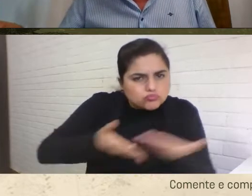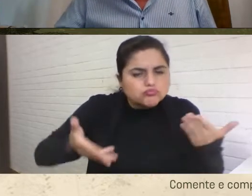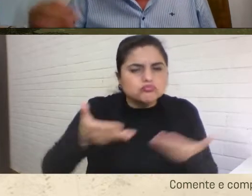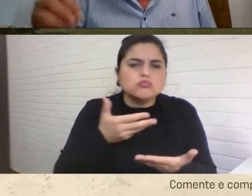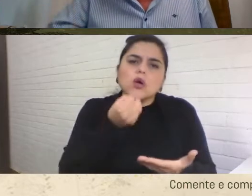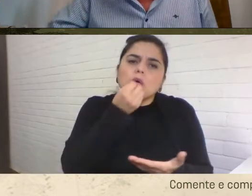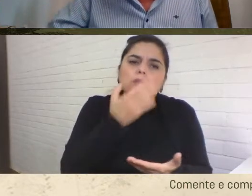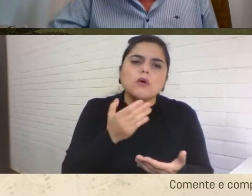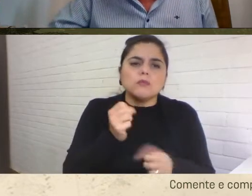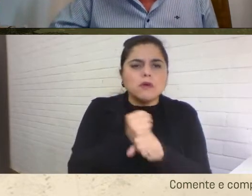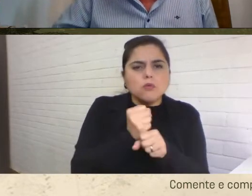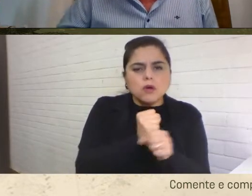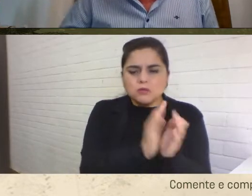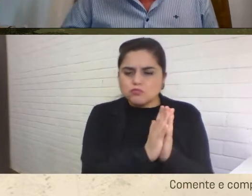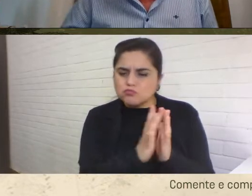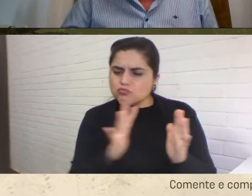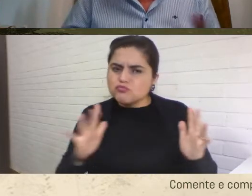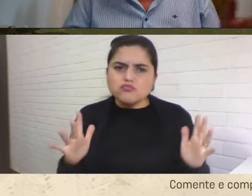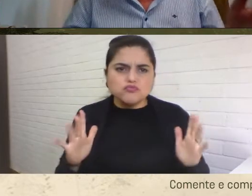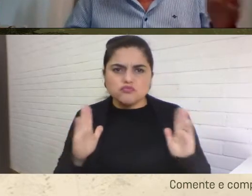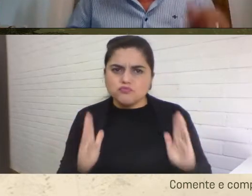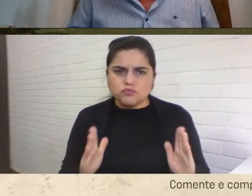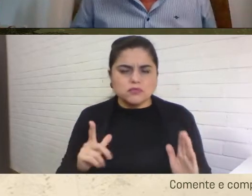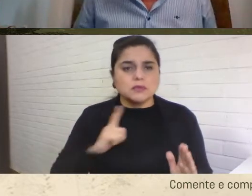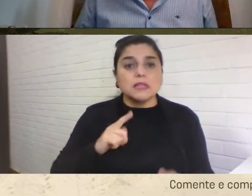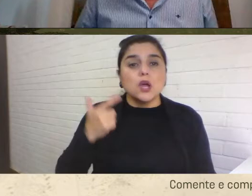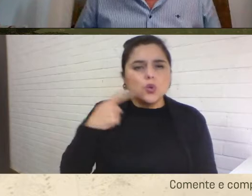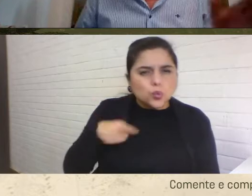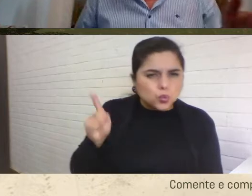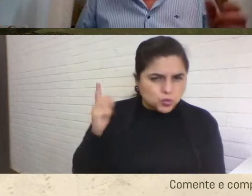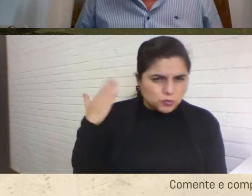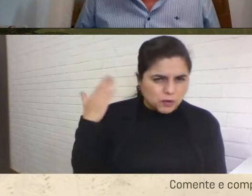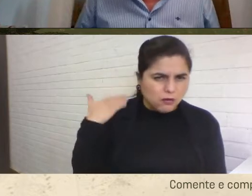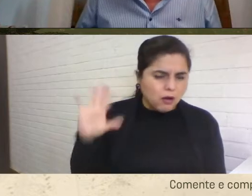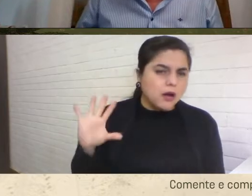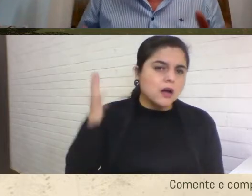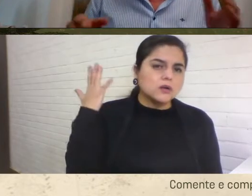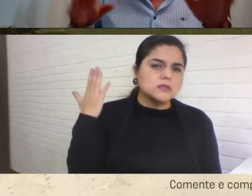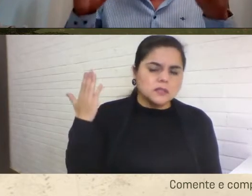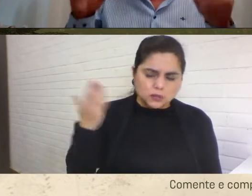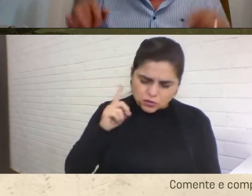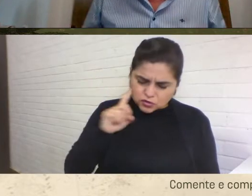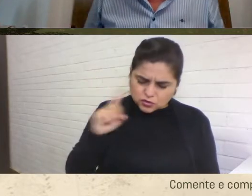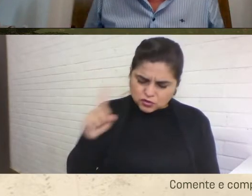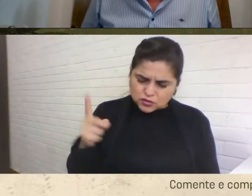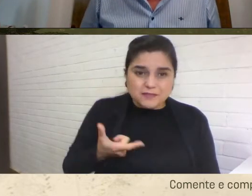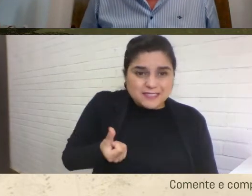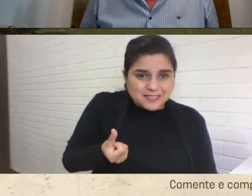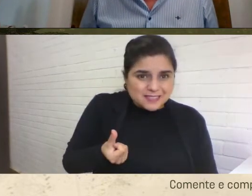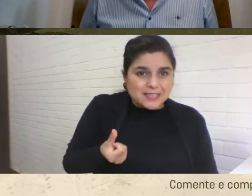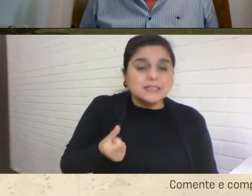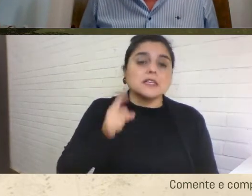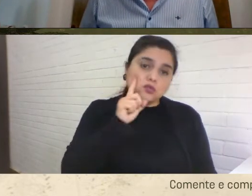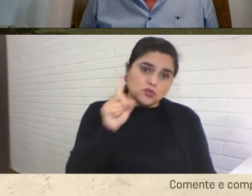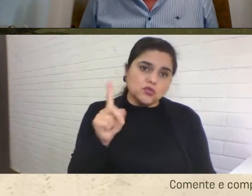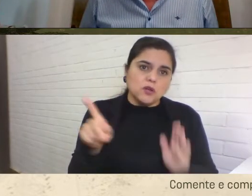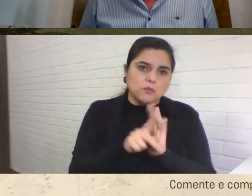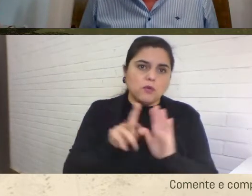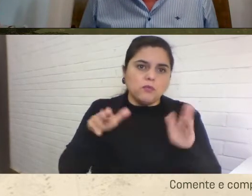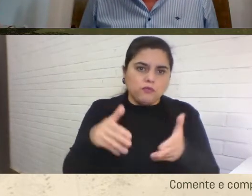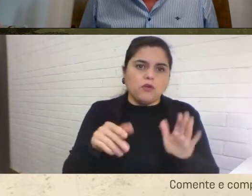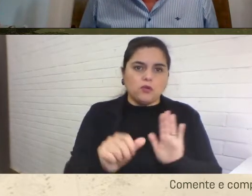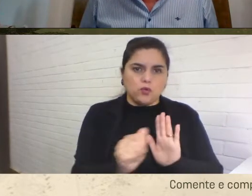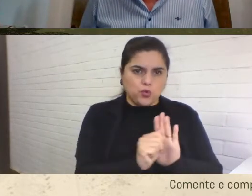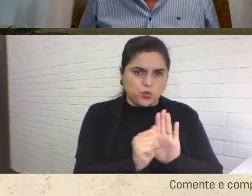inteiro. A última narrativa que lançámos foi agora, no dia 26, no dia da droga, uma